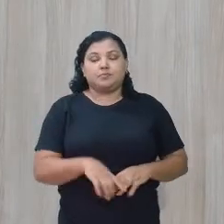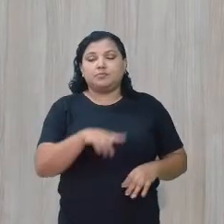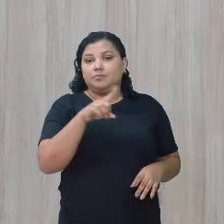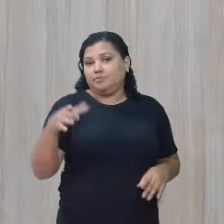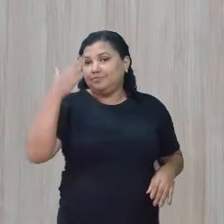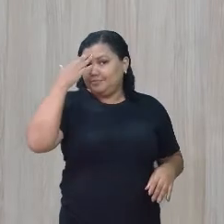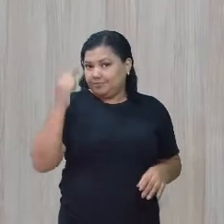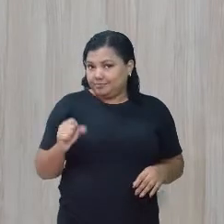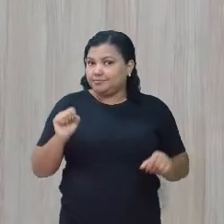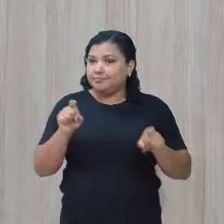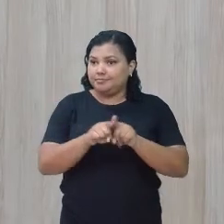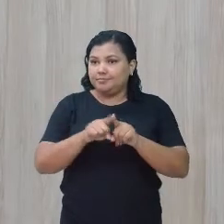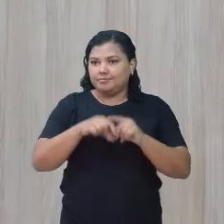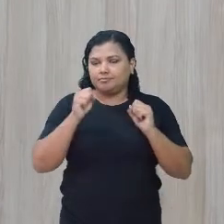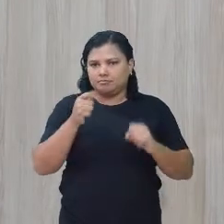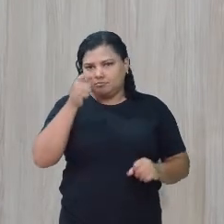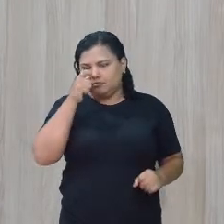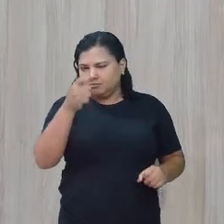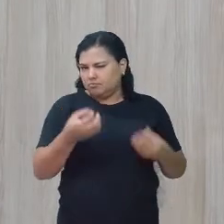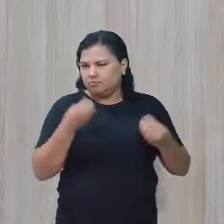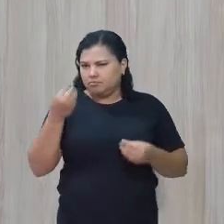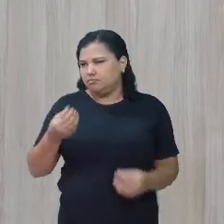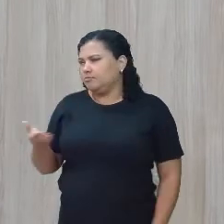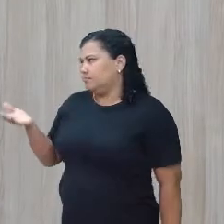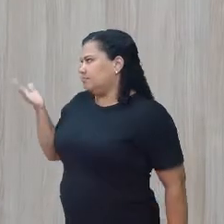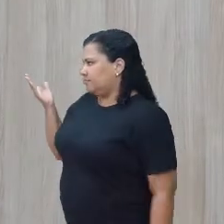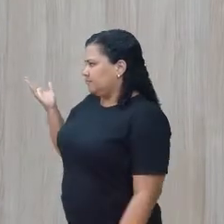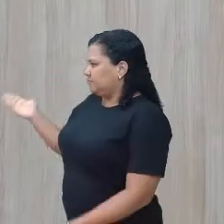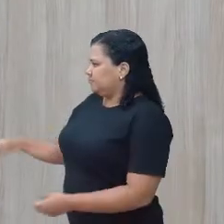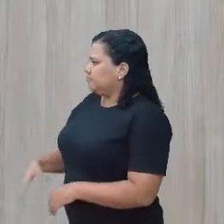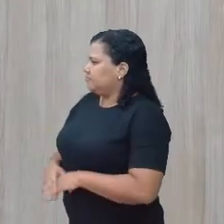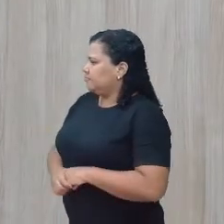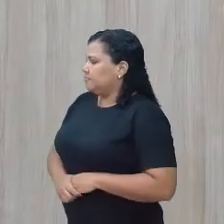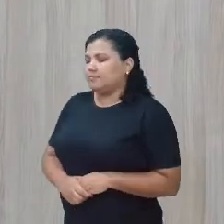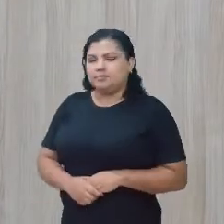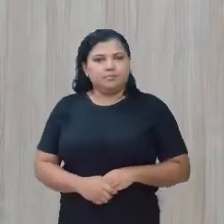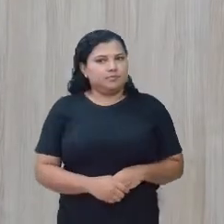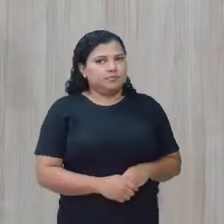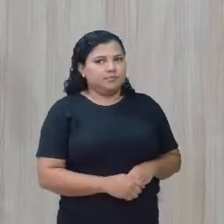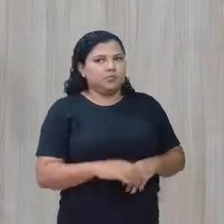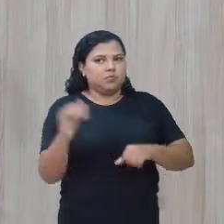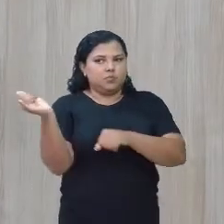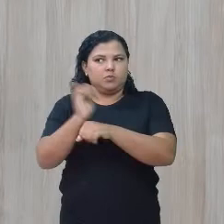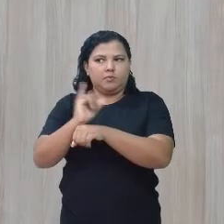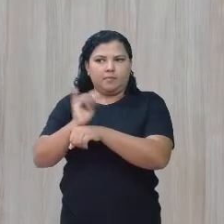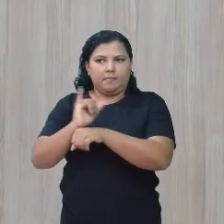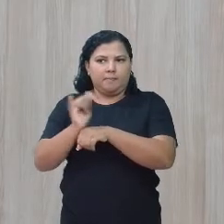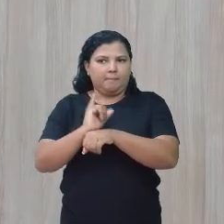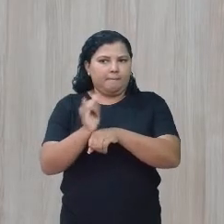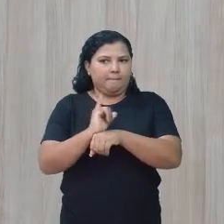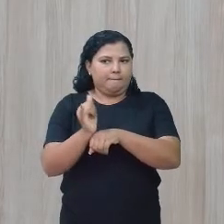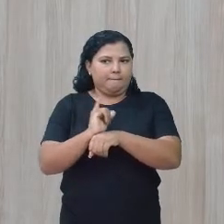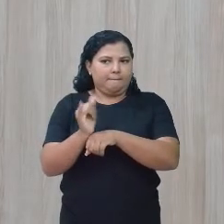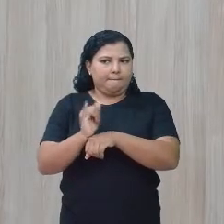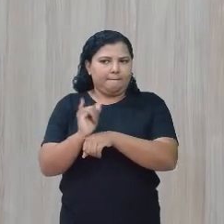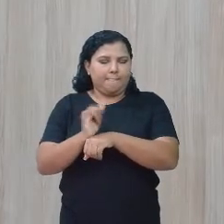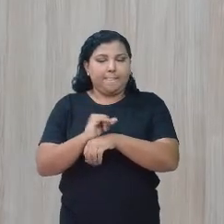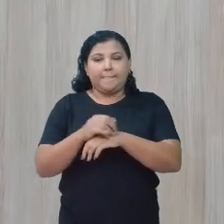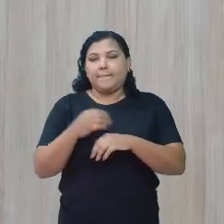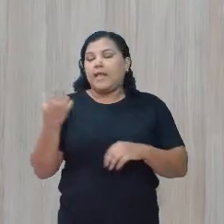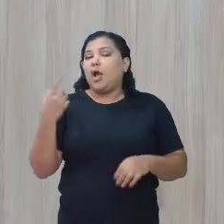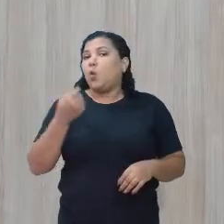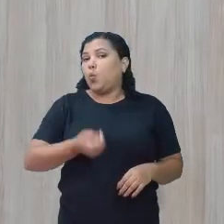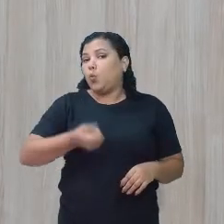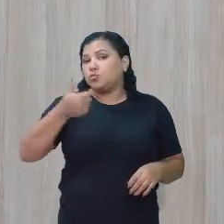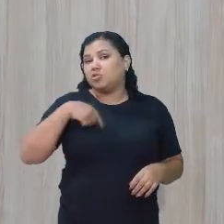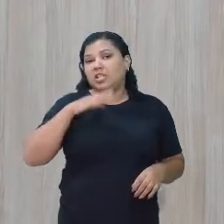pode acompanhar essa aula através do nosso canal no YouTube. Tá desatualizado aqui no meu, né? Tá. O último que o Briane